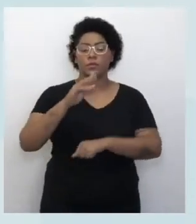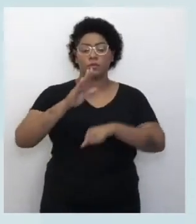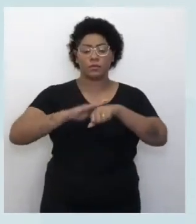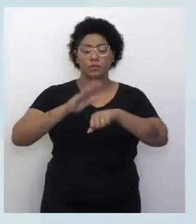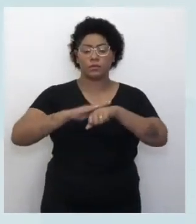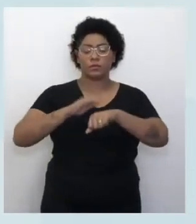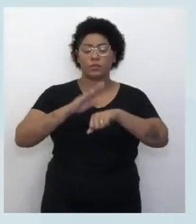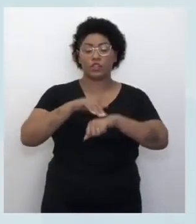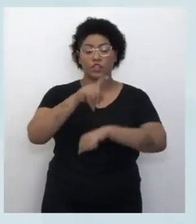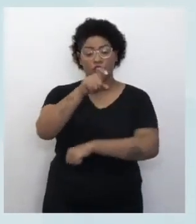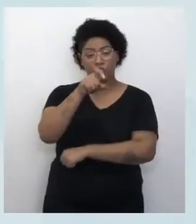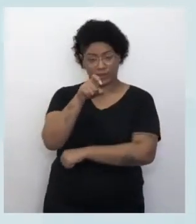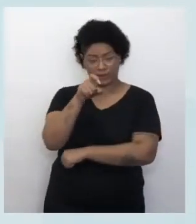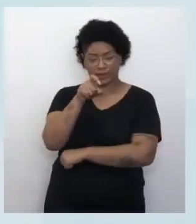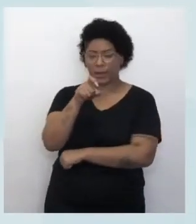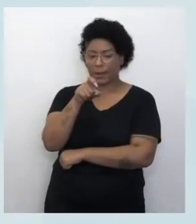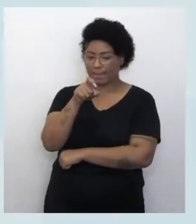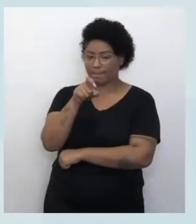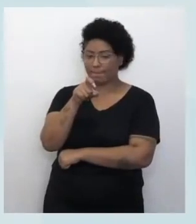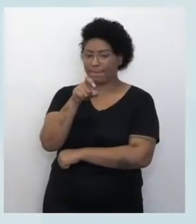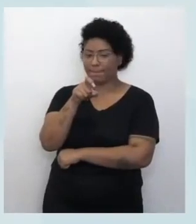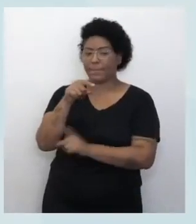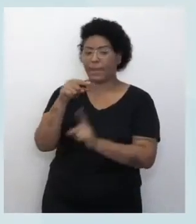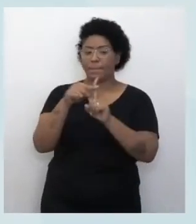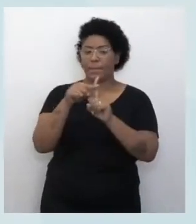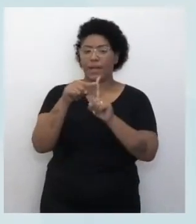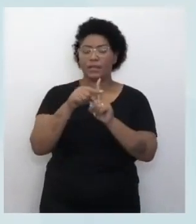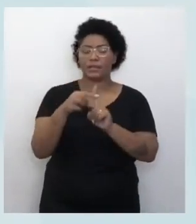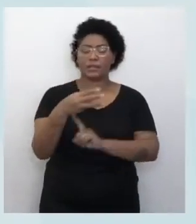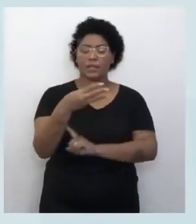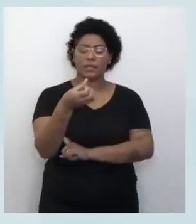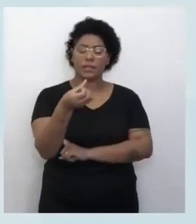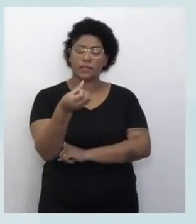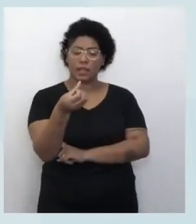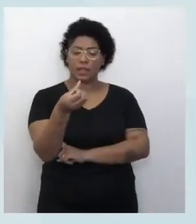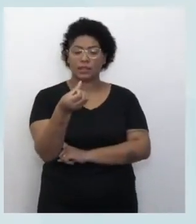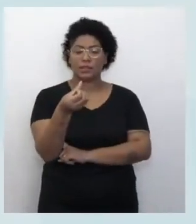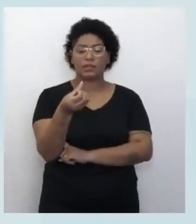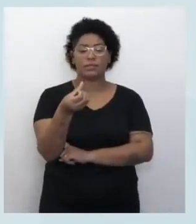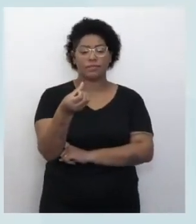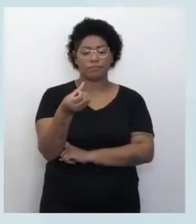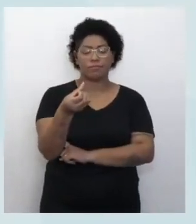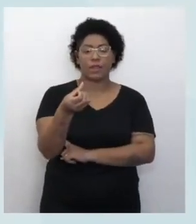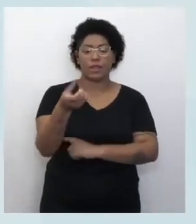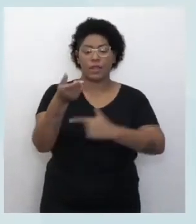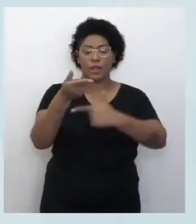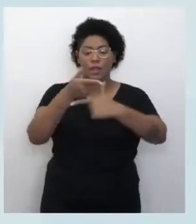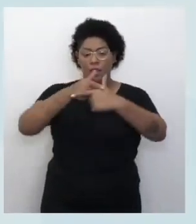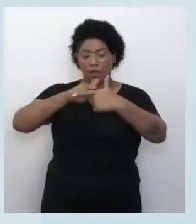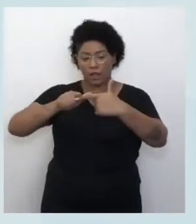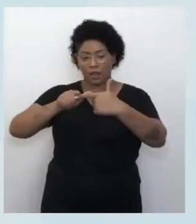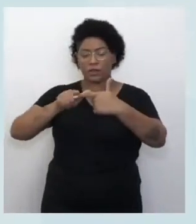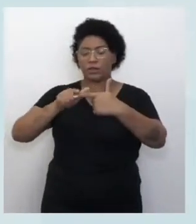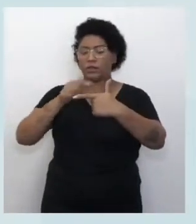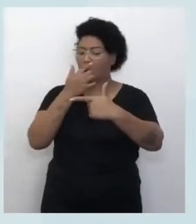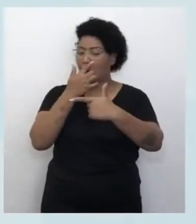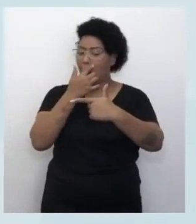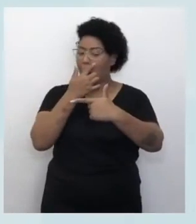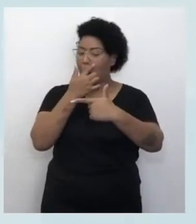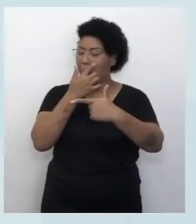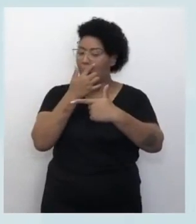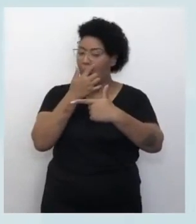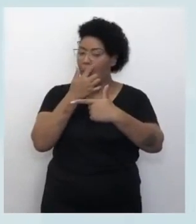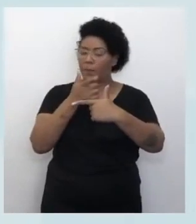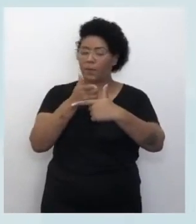esqueminha, certo? Eu tenho x mais 36, então nós vamos, faltou 6,